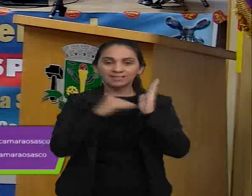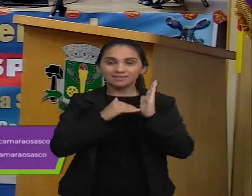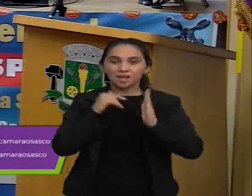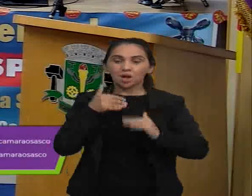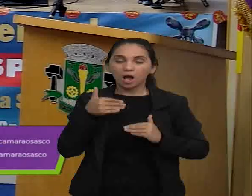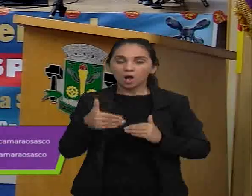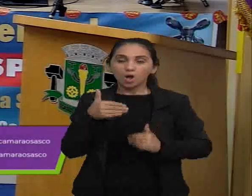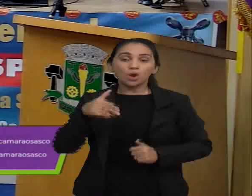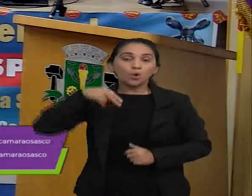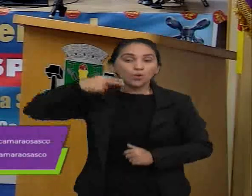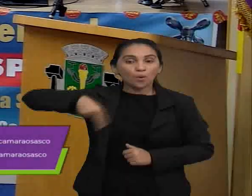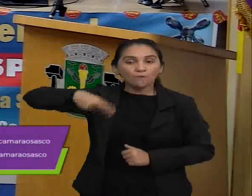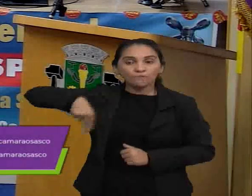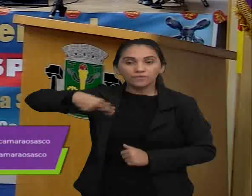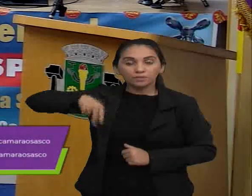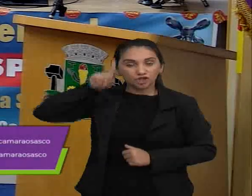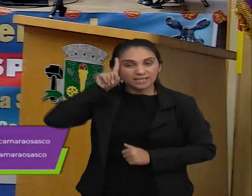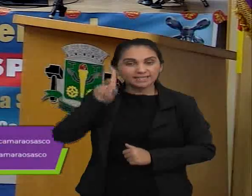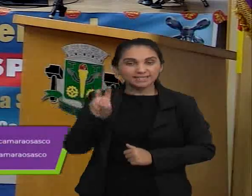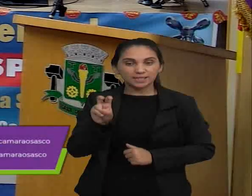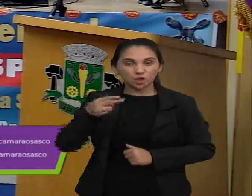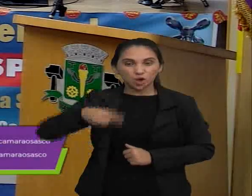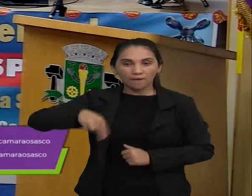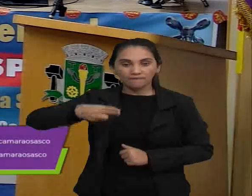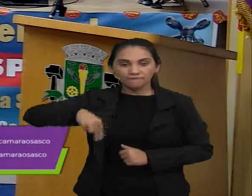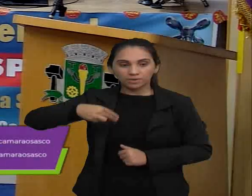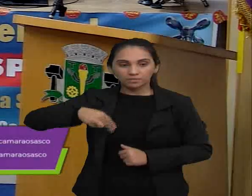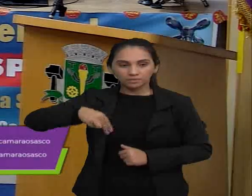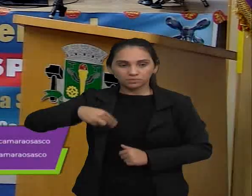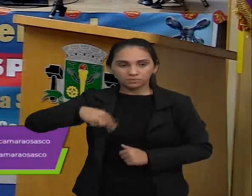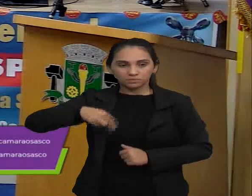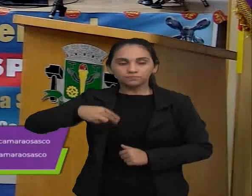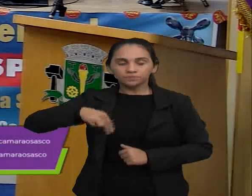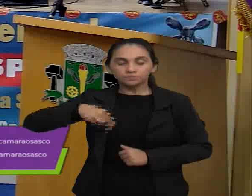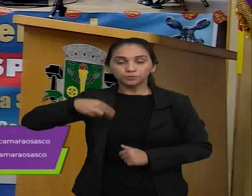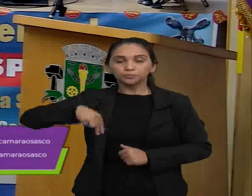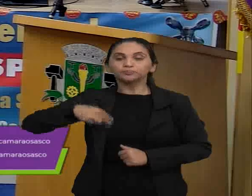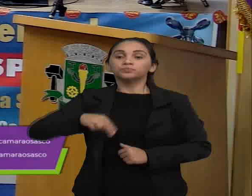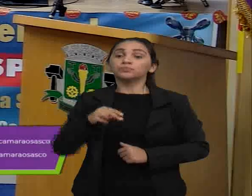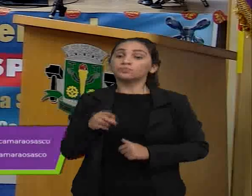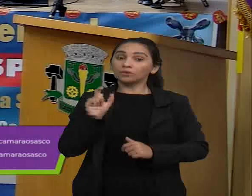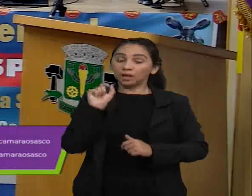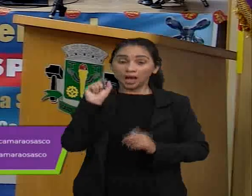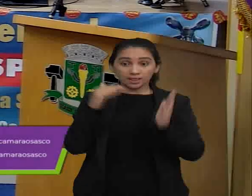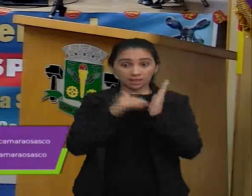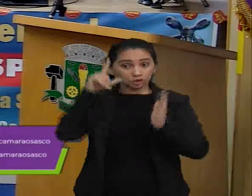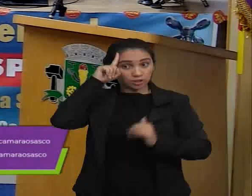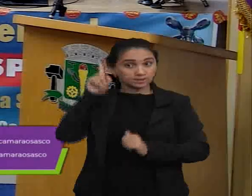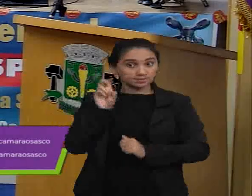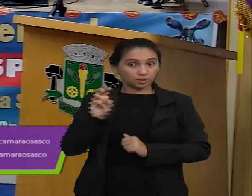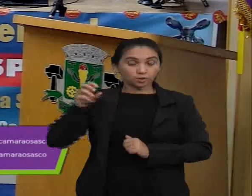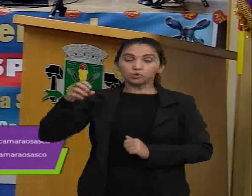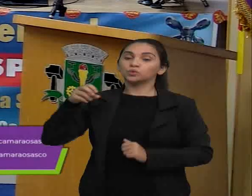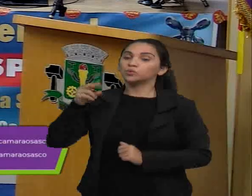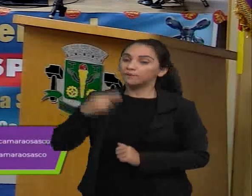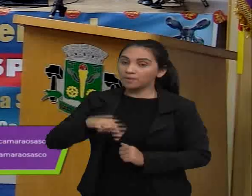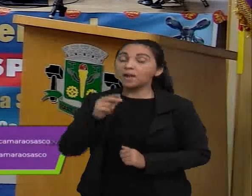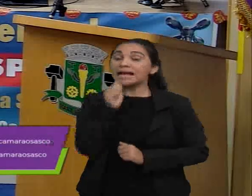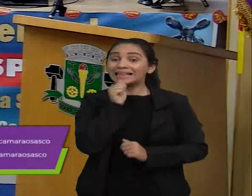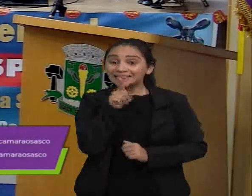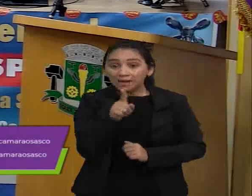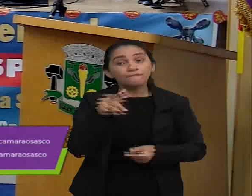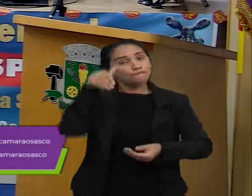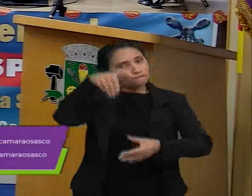início de novembro, acho que é dia 5 de novembro, é que vai, foi estendida a data agora, vai até o dia 5 de novembro, então, quem não votou,